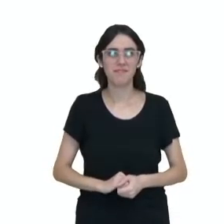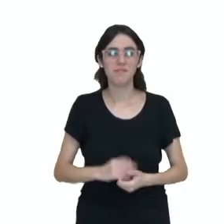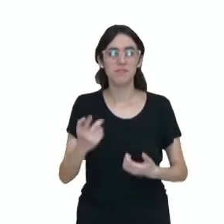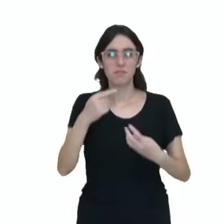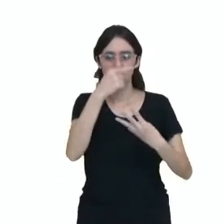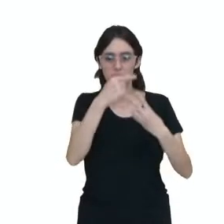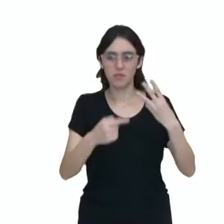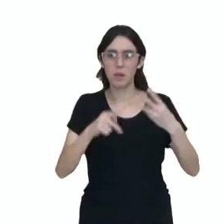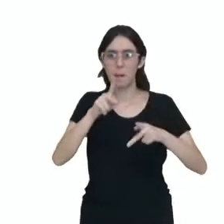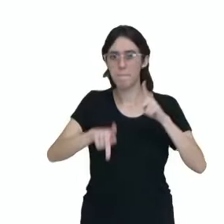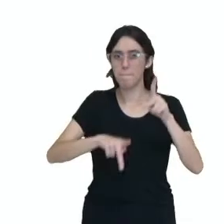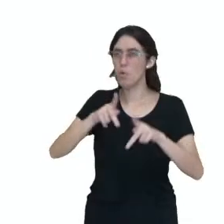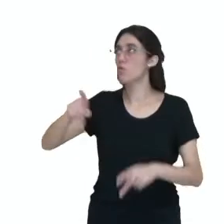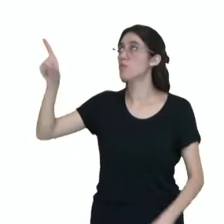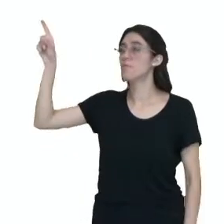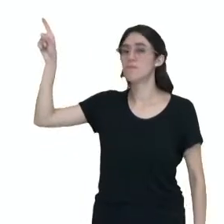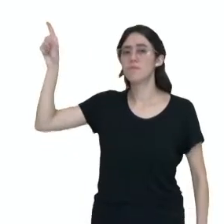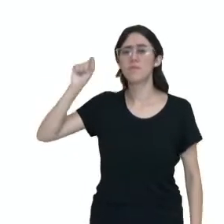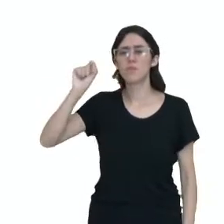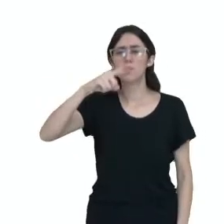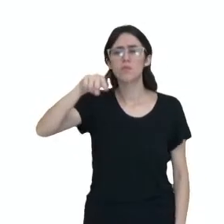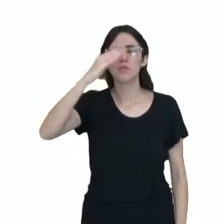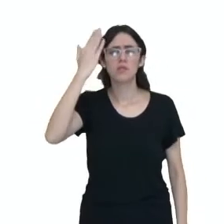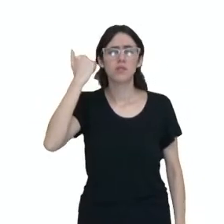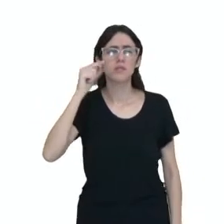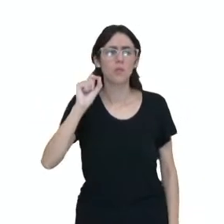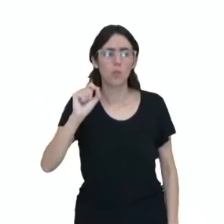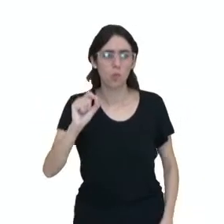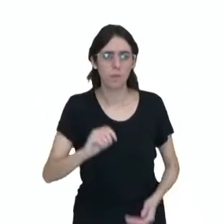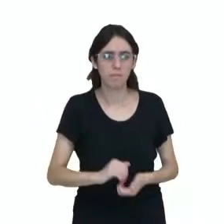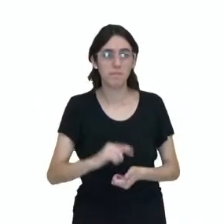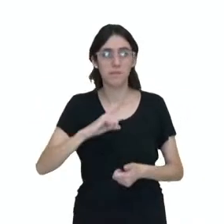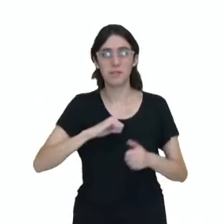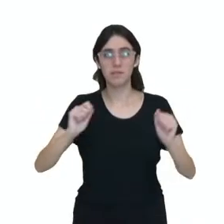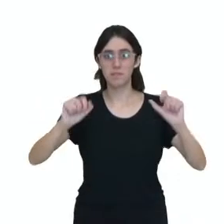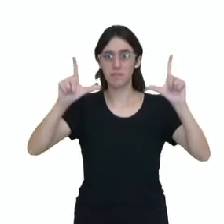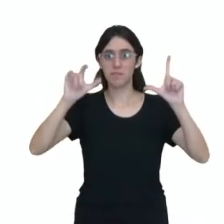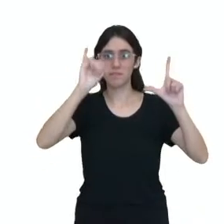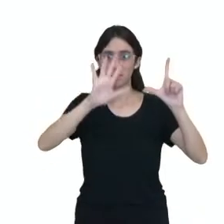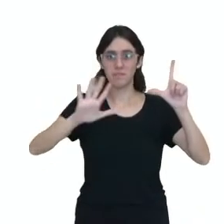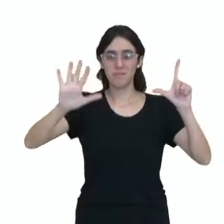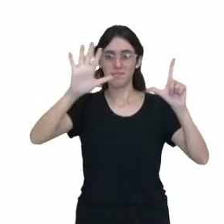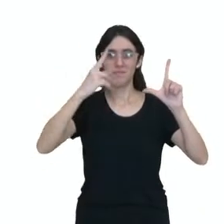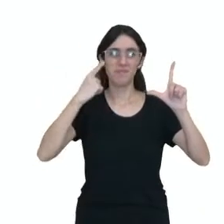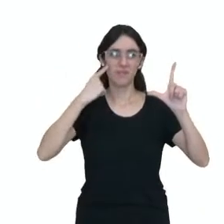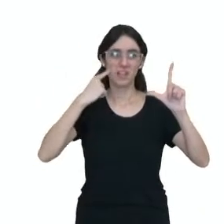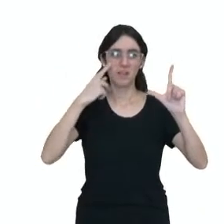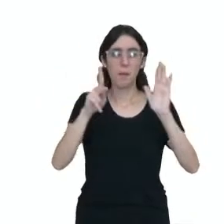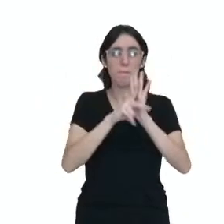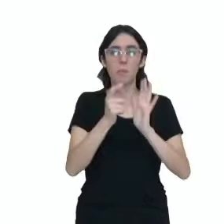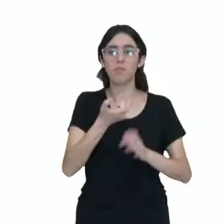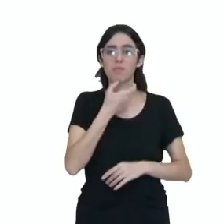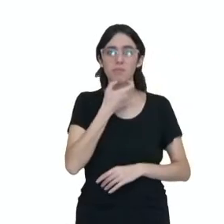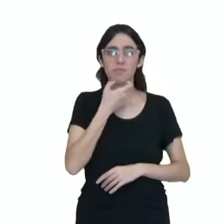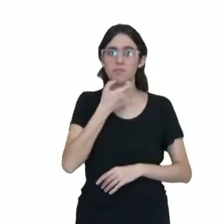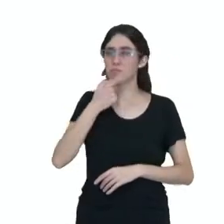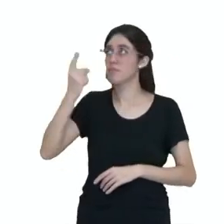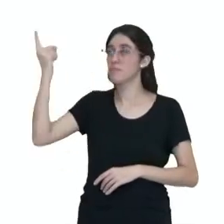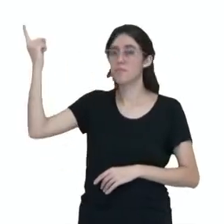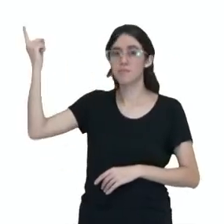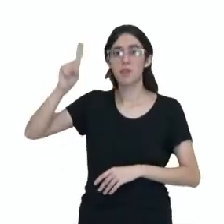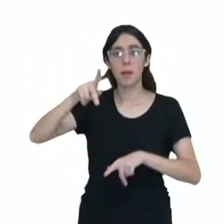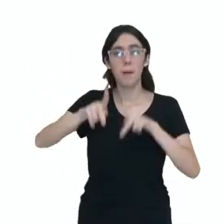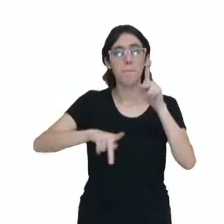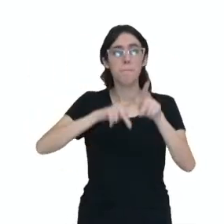e muçulmanos, o que você recorda sobre eles? Aqui vocês têm uma gravura, uma fonte britânica da enciclopédia, representando